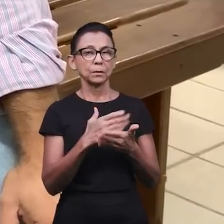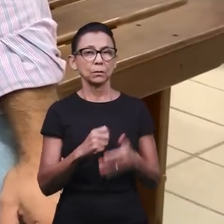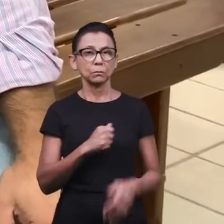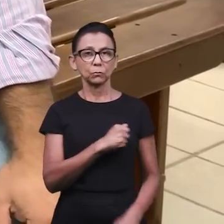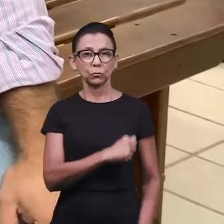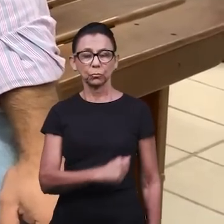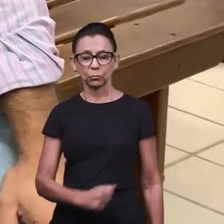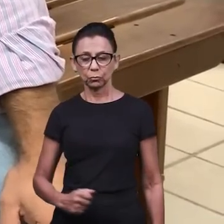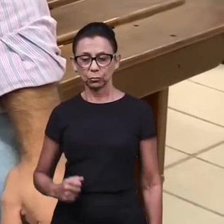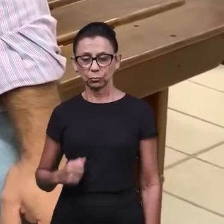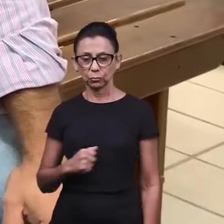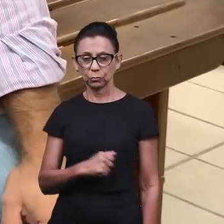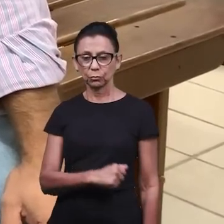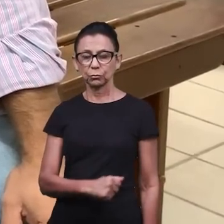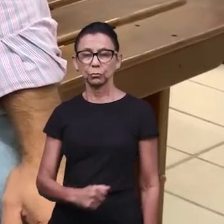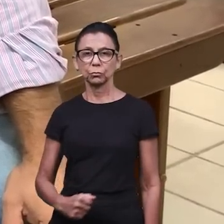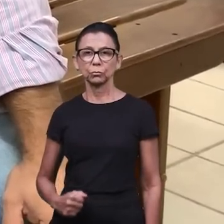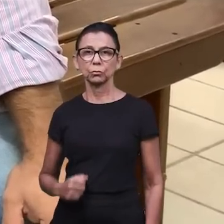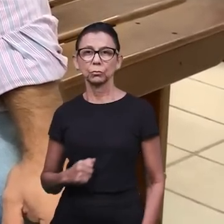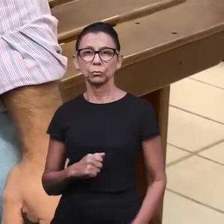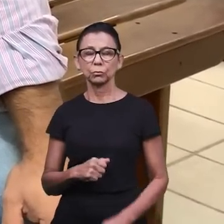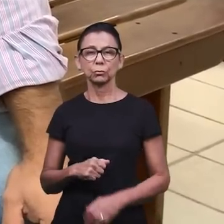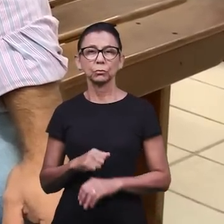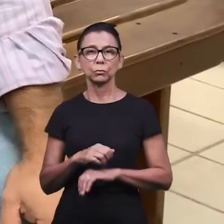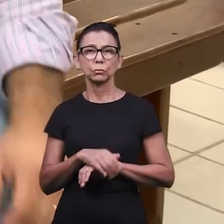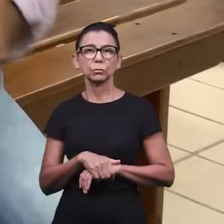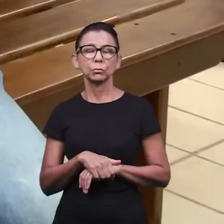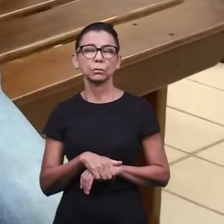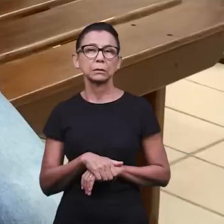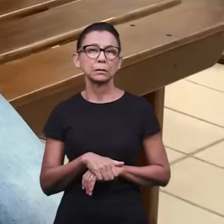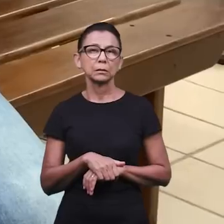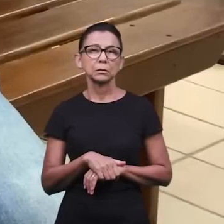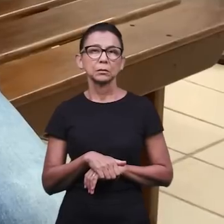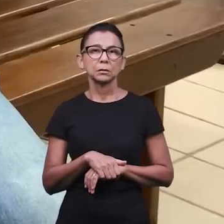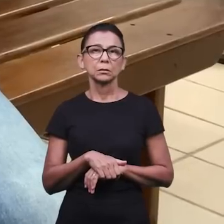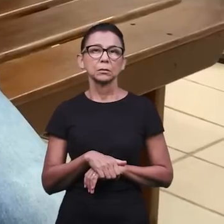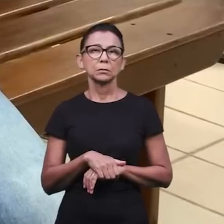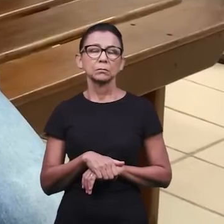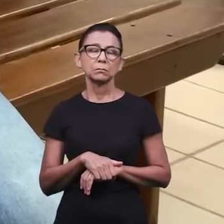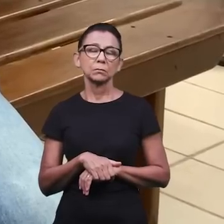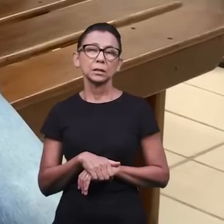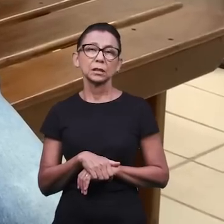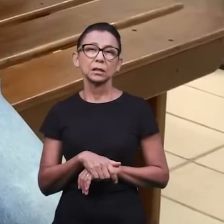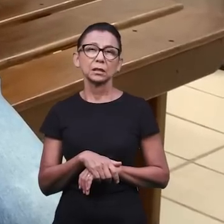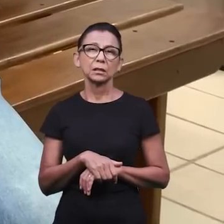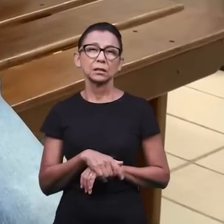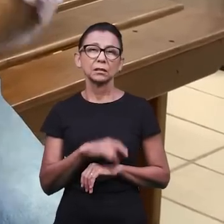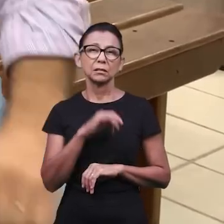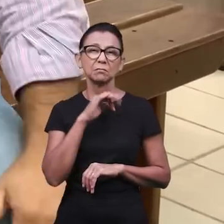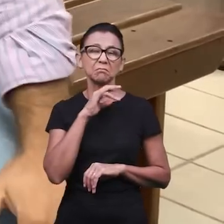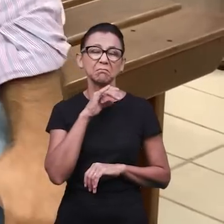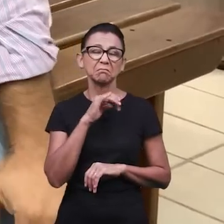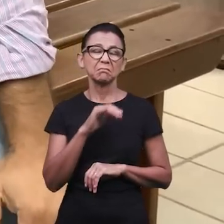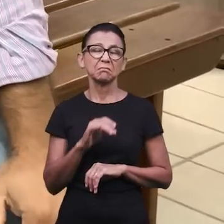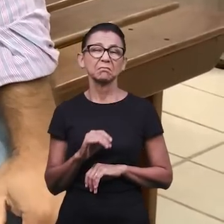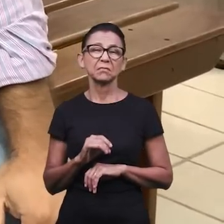gente começou a ver o Miguel sem nenhum movimento, muito molezinho, não